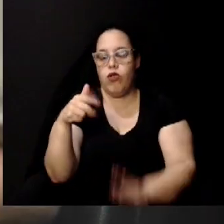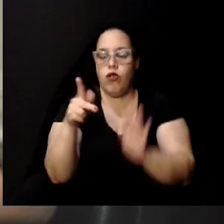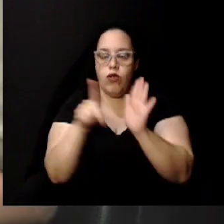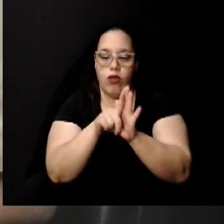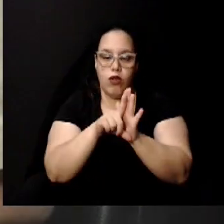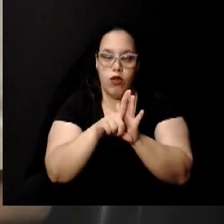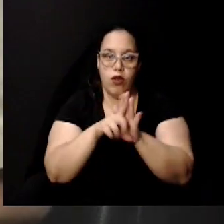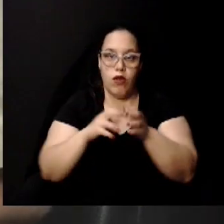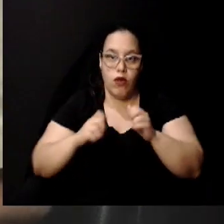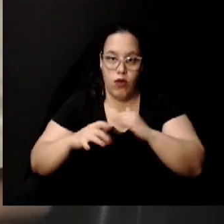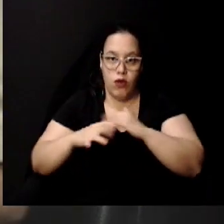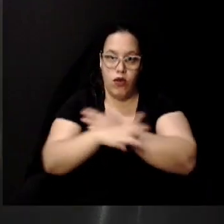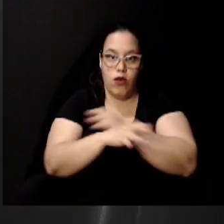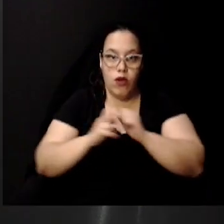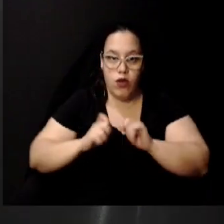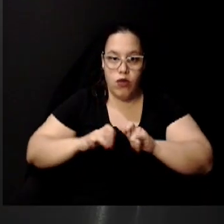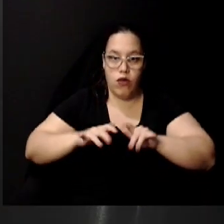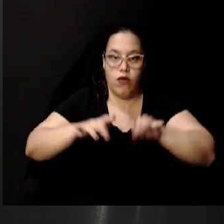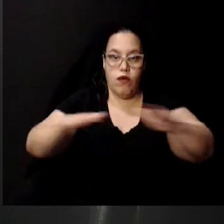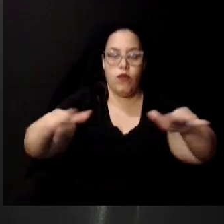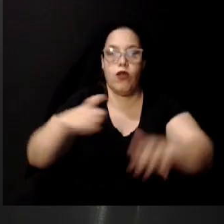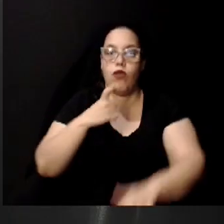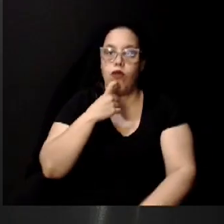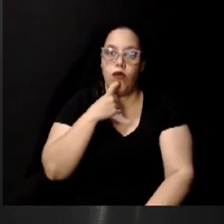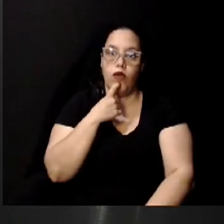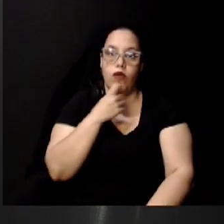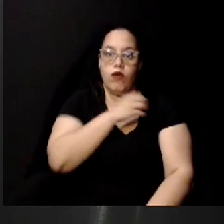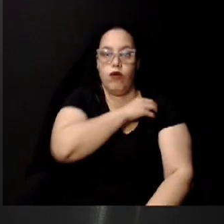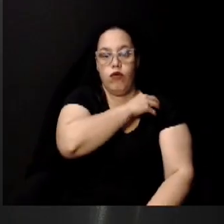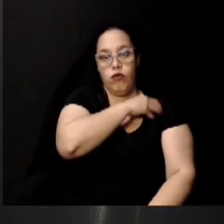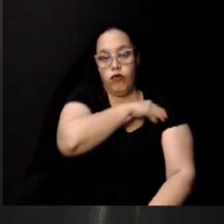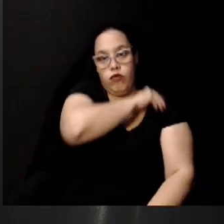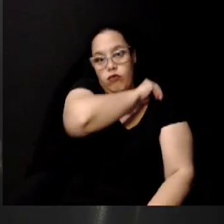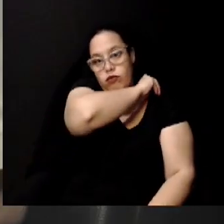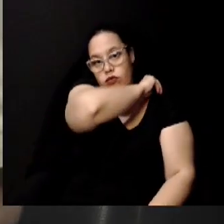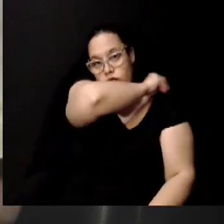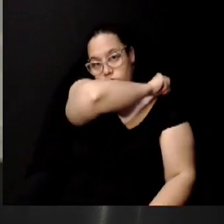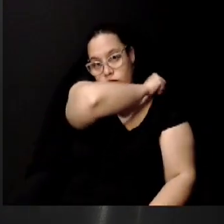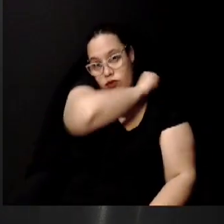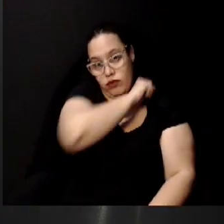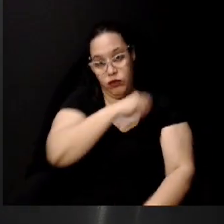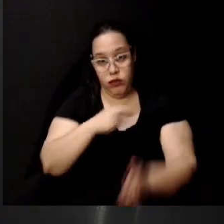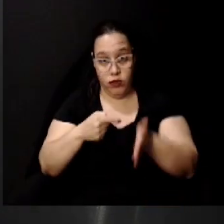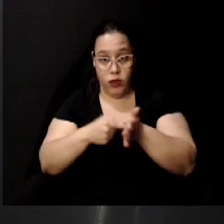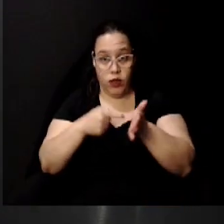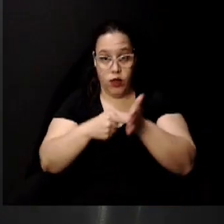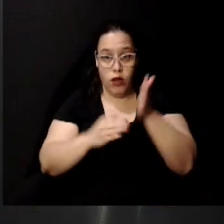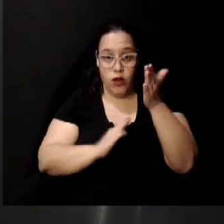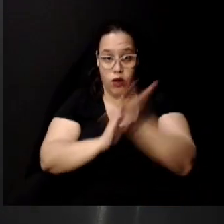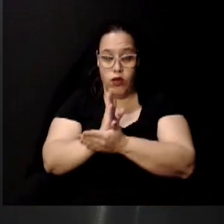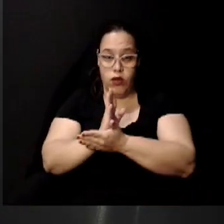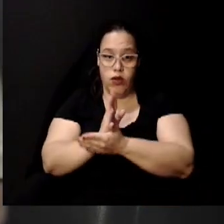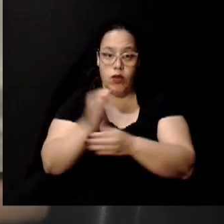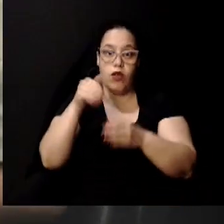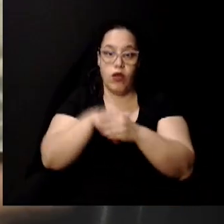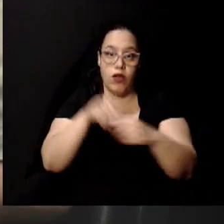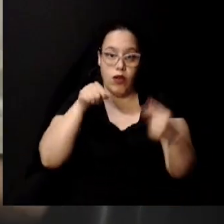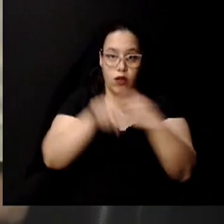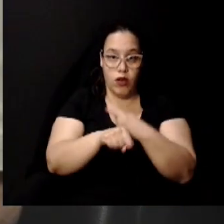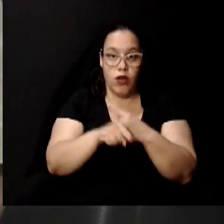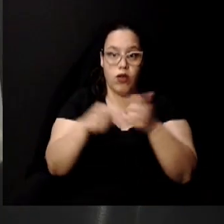em todo o território de Campinas. Eu estou fazendo essa denúncia desde que ela foi aprovada. Votei contra e estou fazendo essa